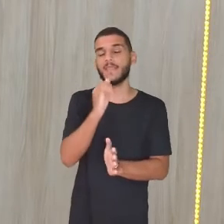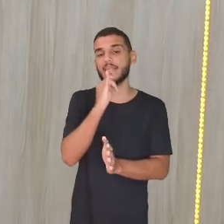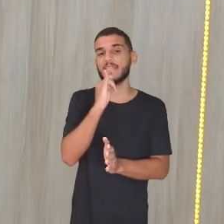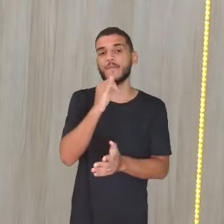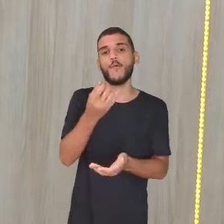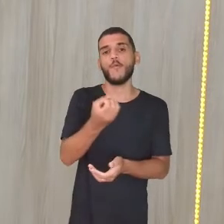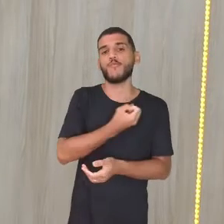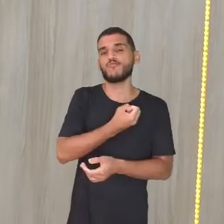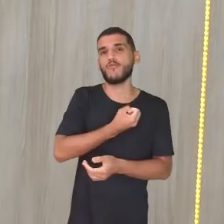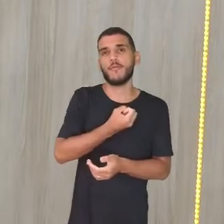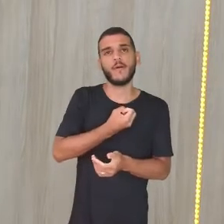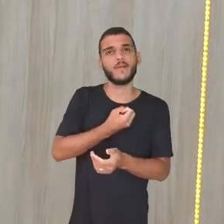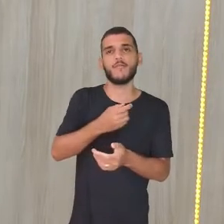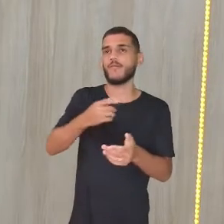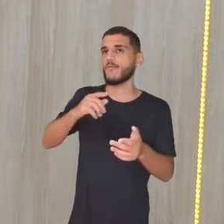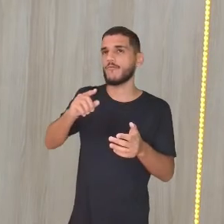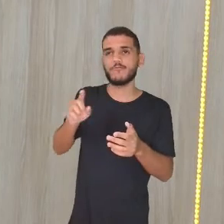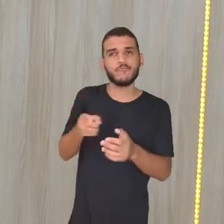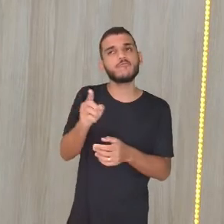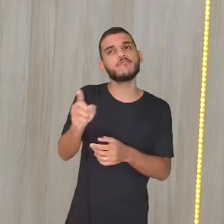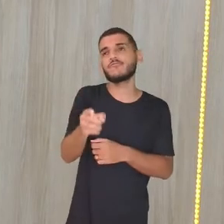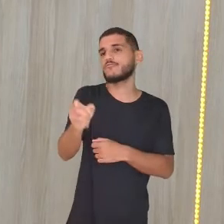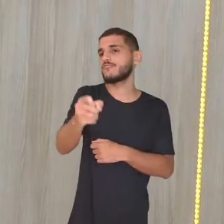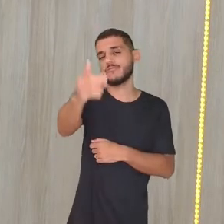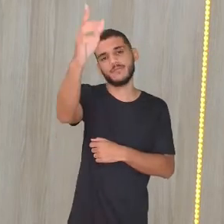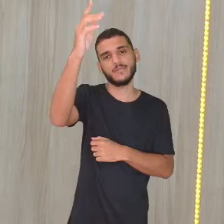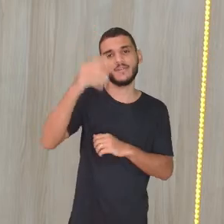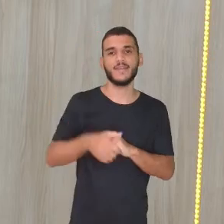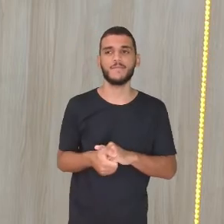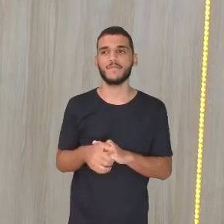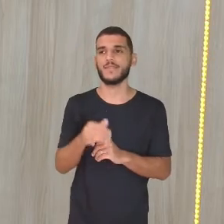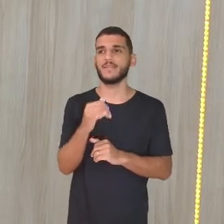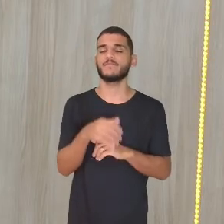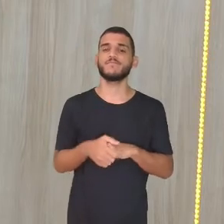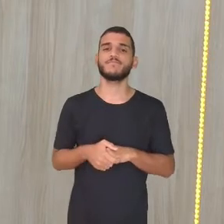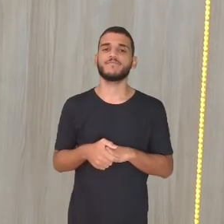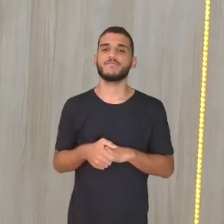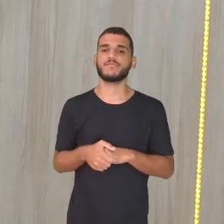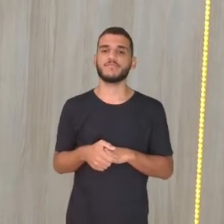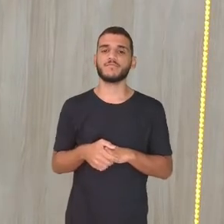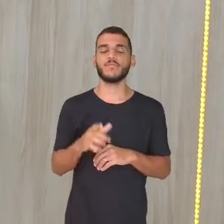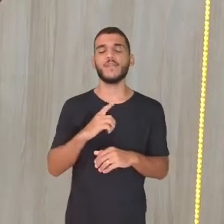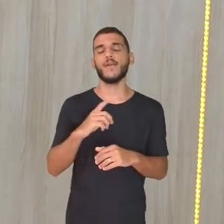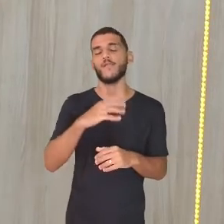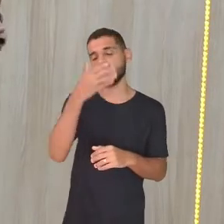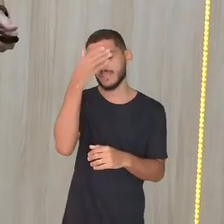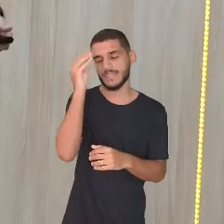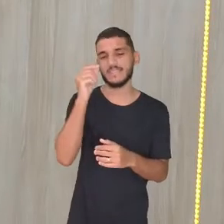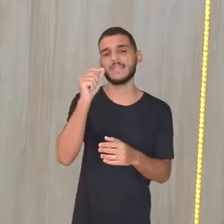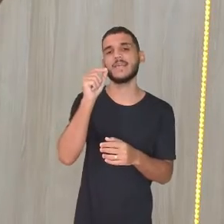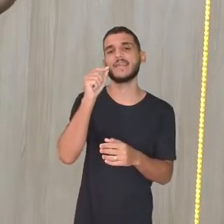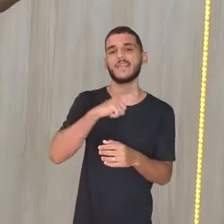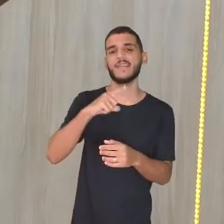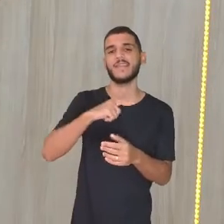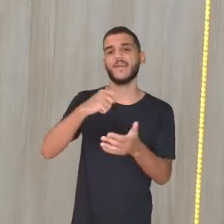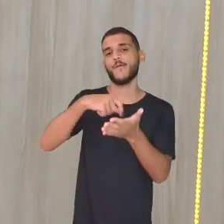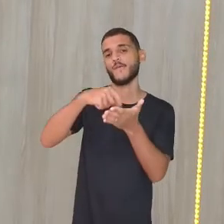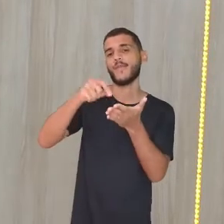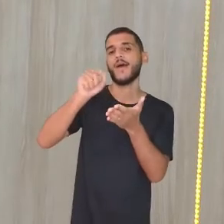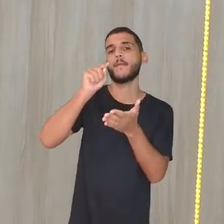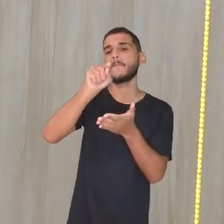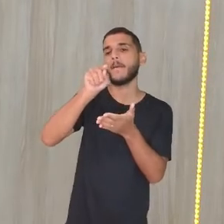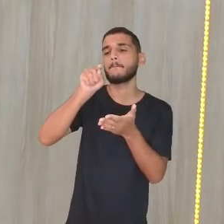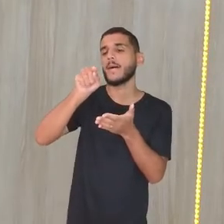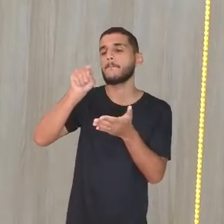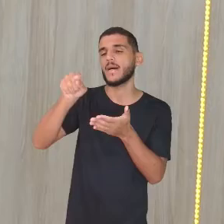seguindo infinitamente, certo? Faltou eu colocar aqui, ó, os 3 pontinhos. Eu acho que foi Ricardinho que apagou do meu slide, certo?